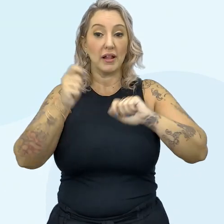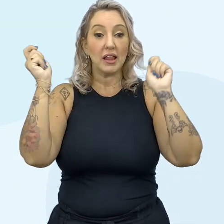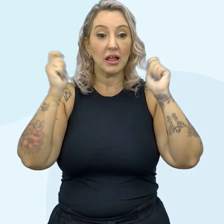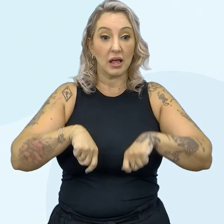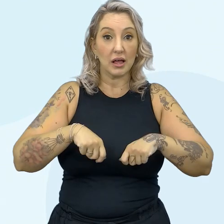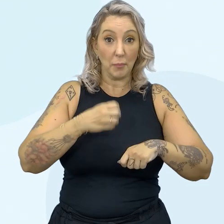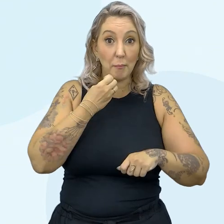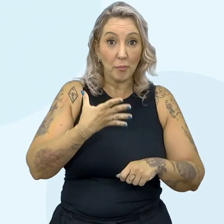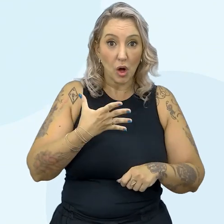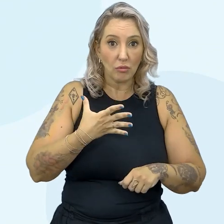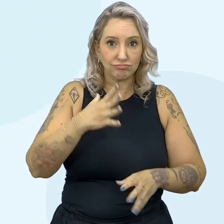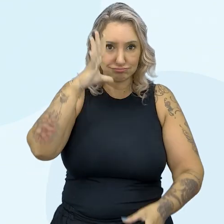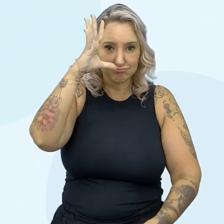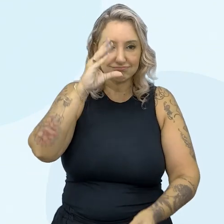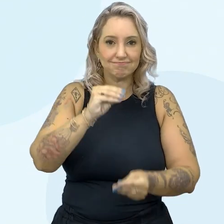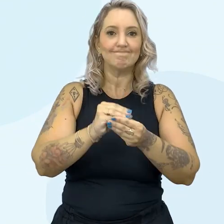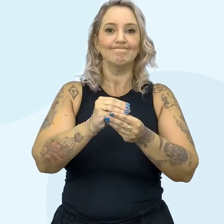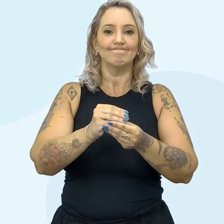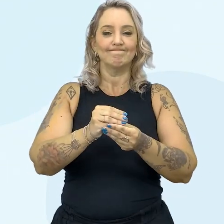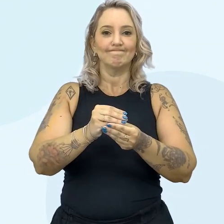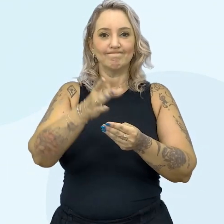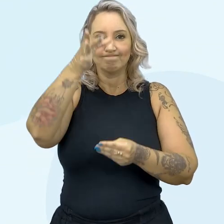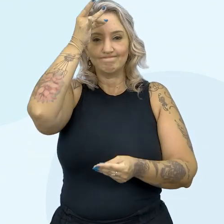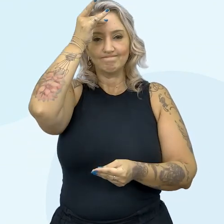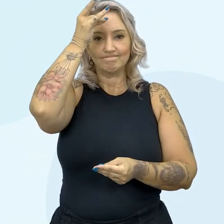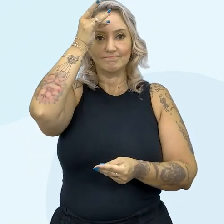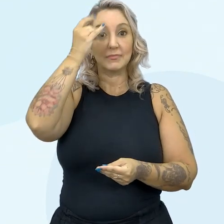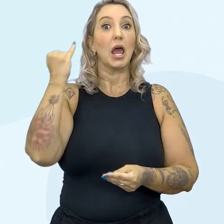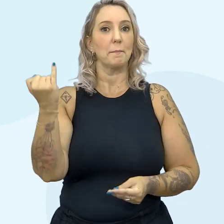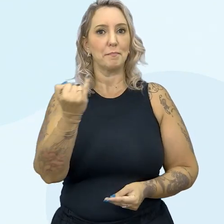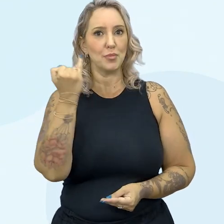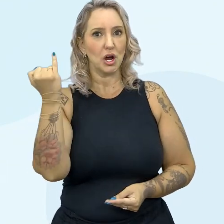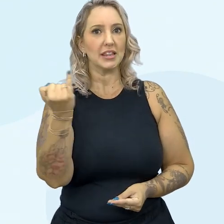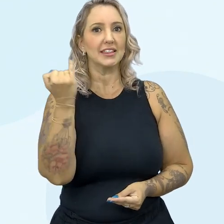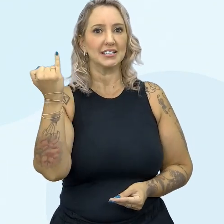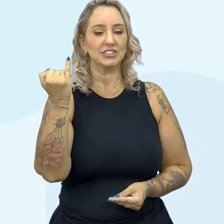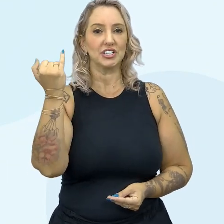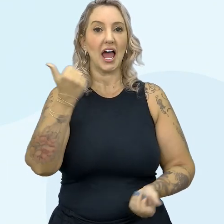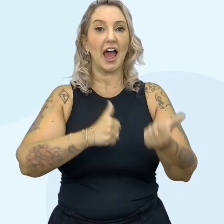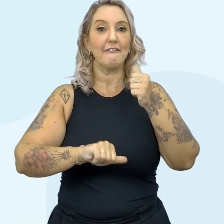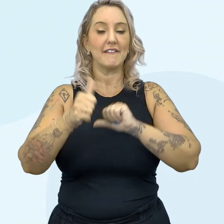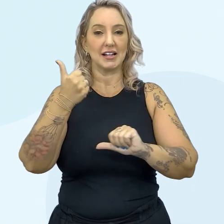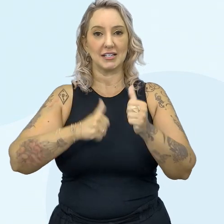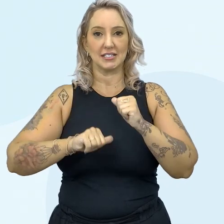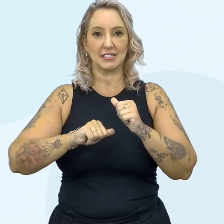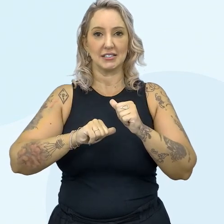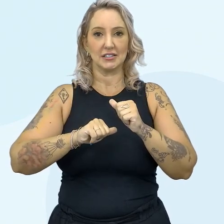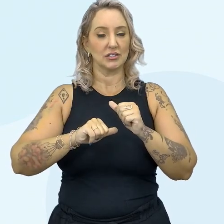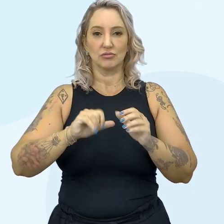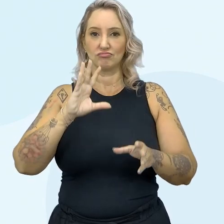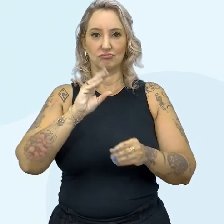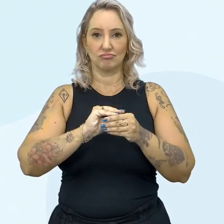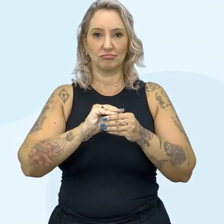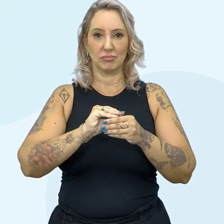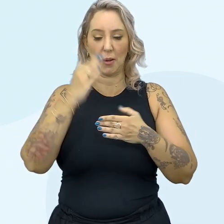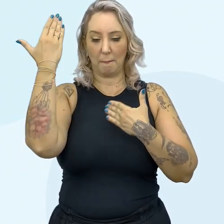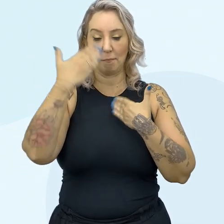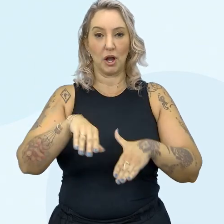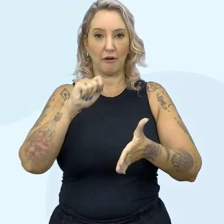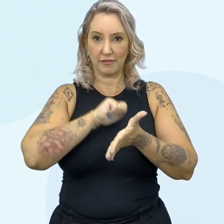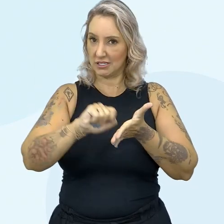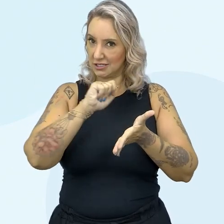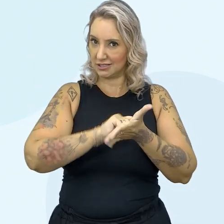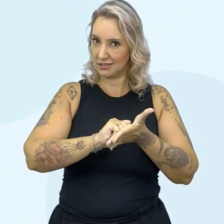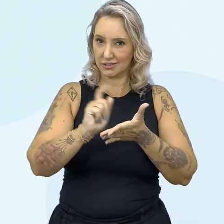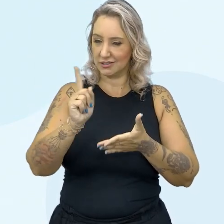habilidades foram contempladas. Também é um ponto muito importante, uma avaliação, ela não engloba somente a prova escrita. Lembre